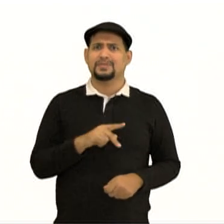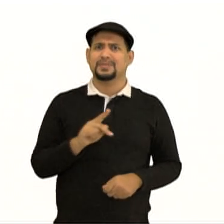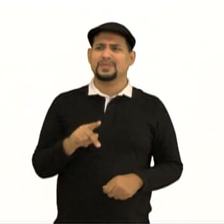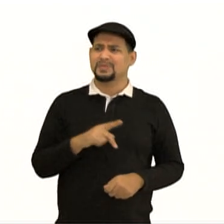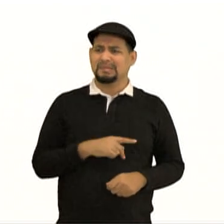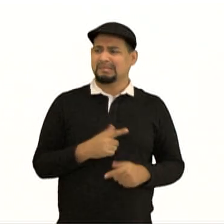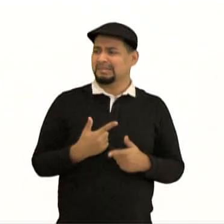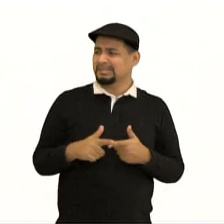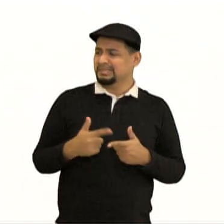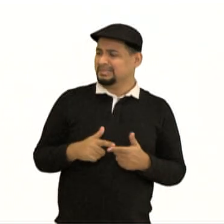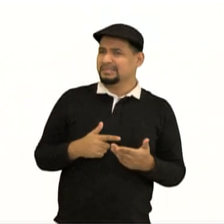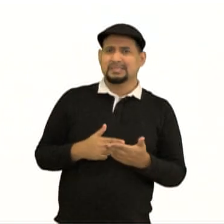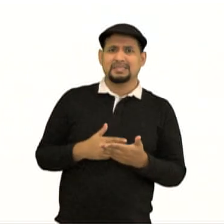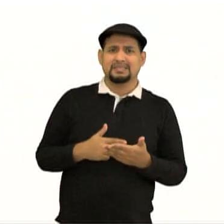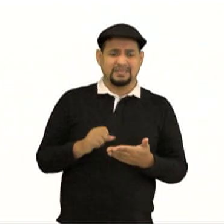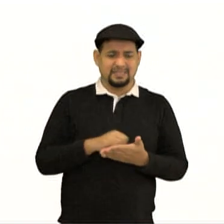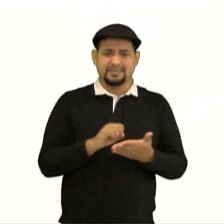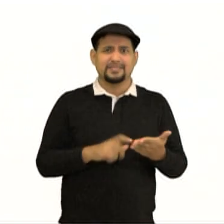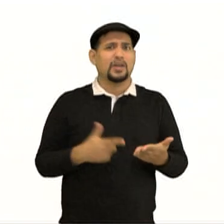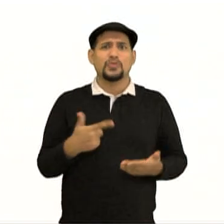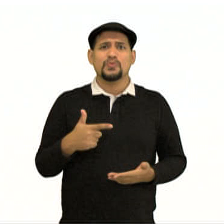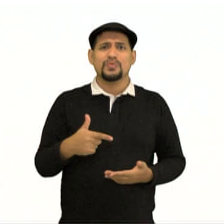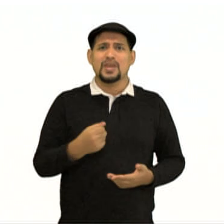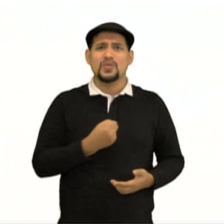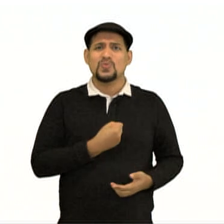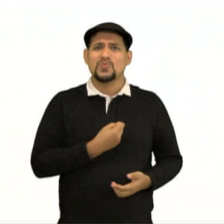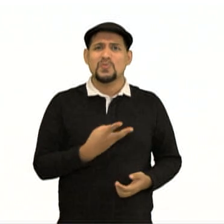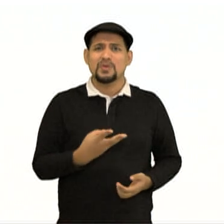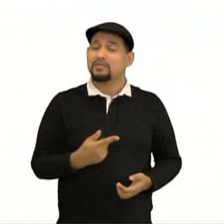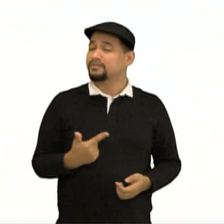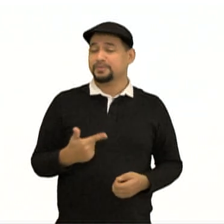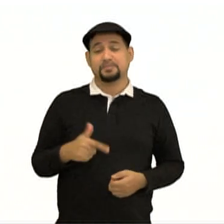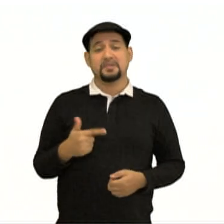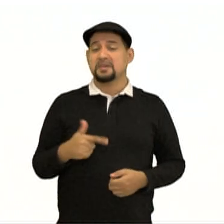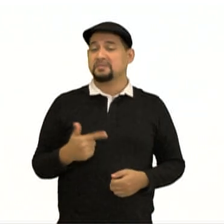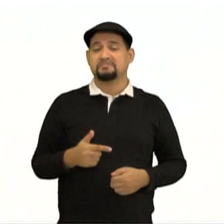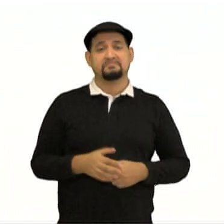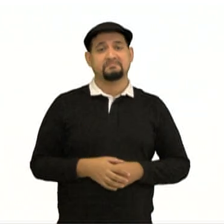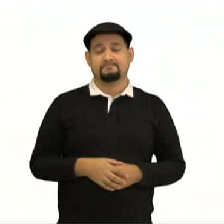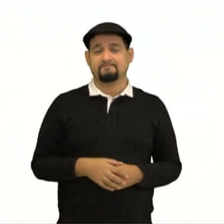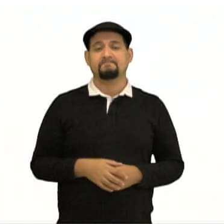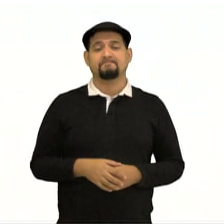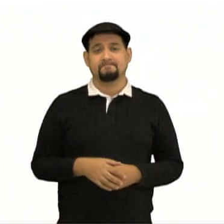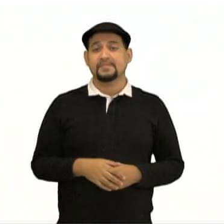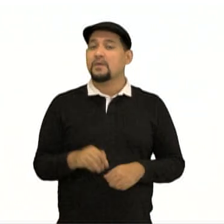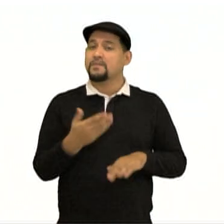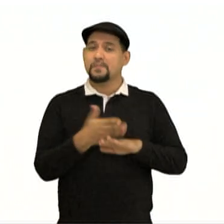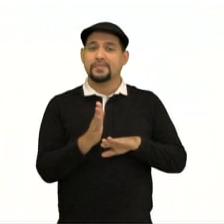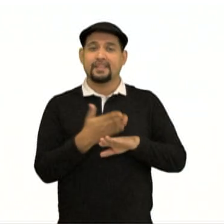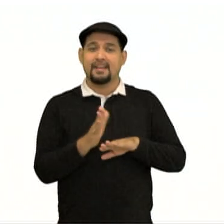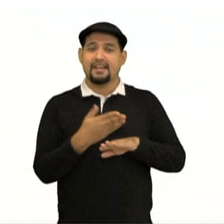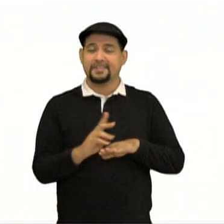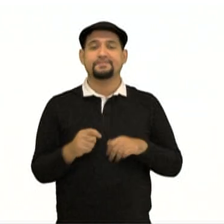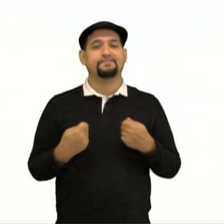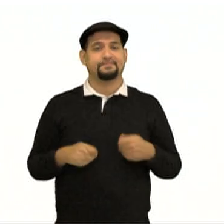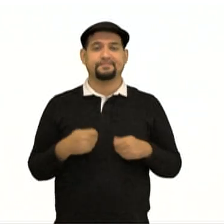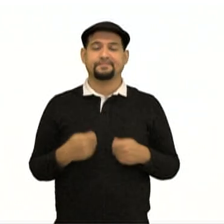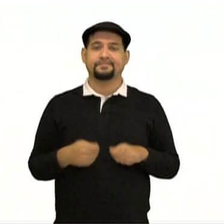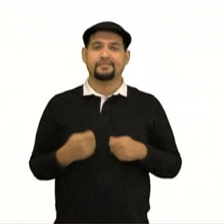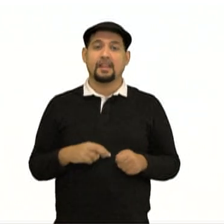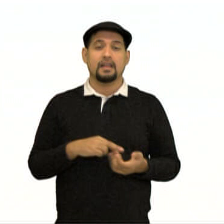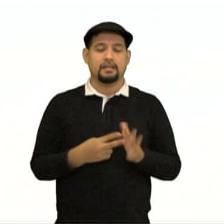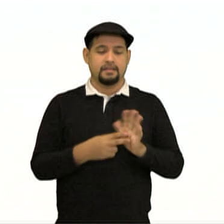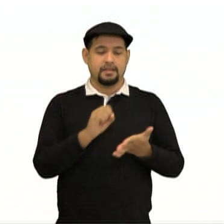esse problema não tem número praticamente? Não tem. É exatamente esse treino que nós precisamos fazer. É